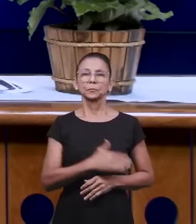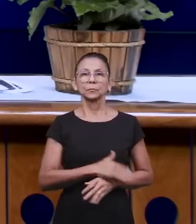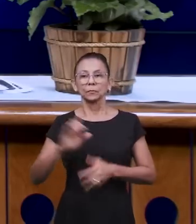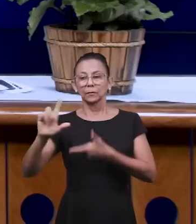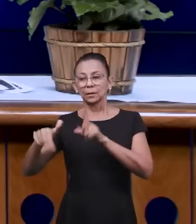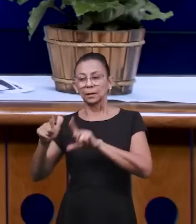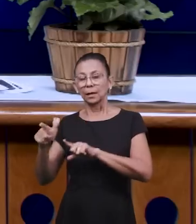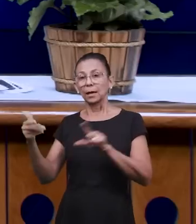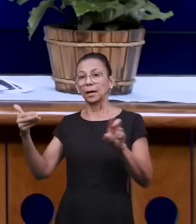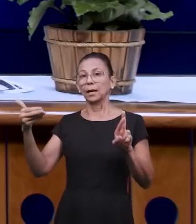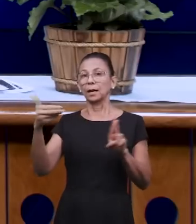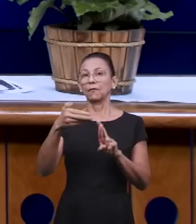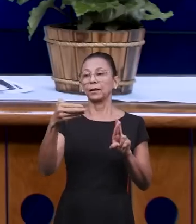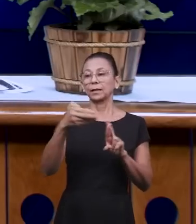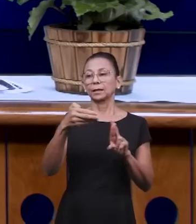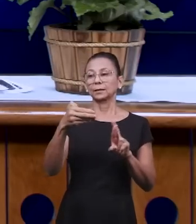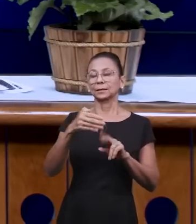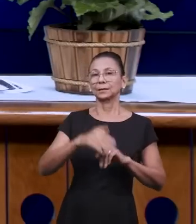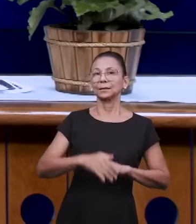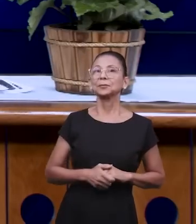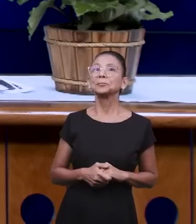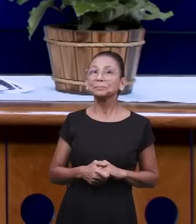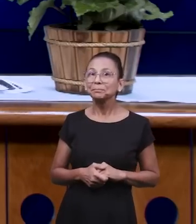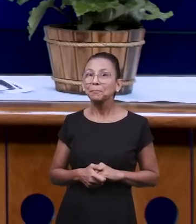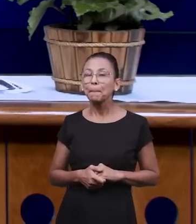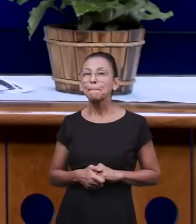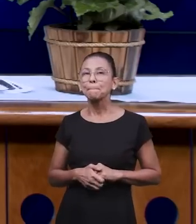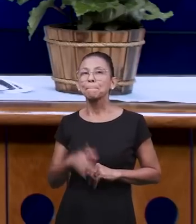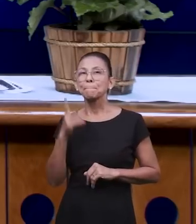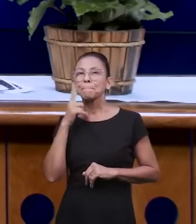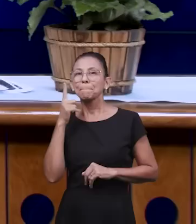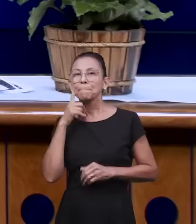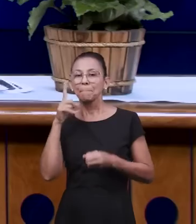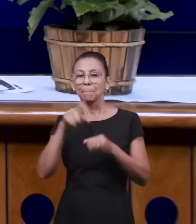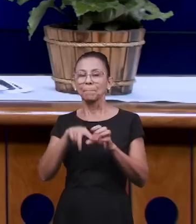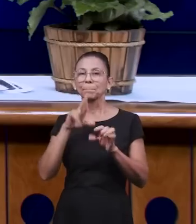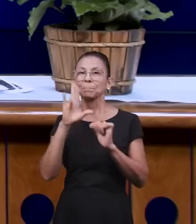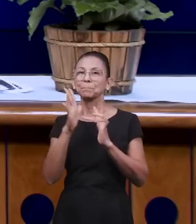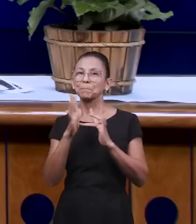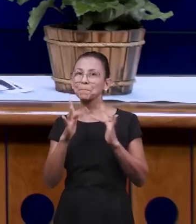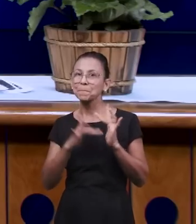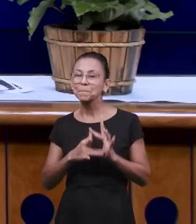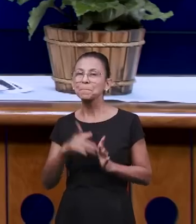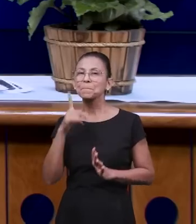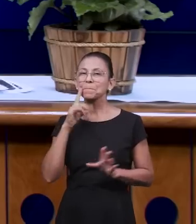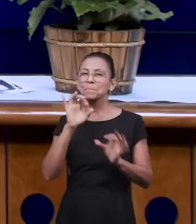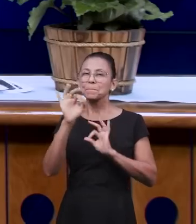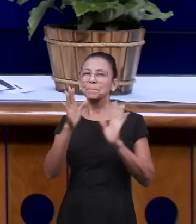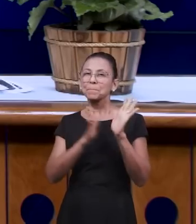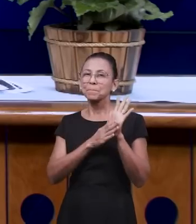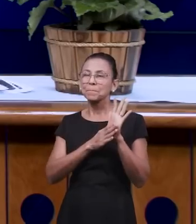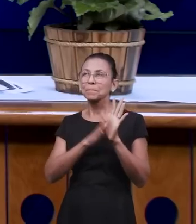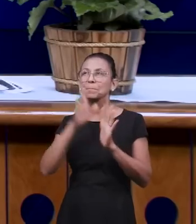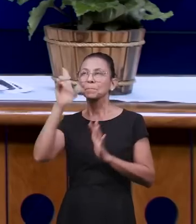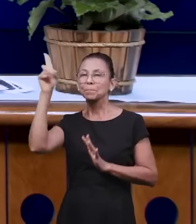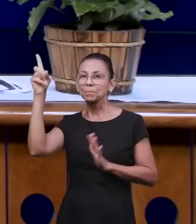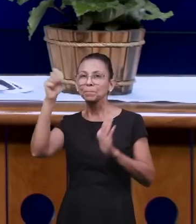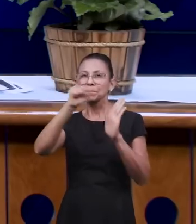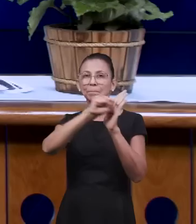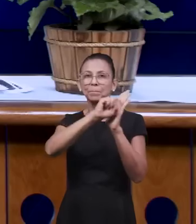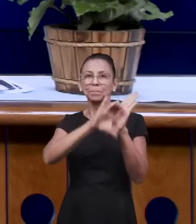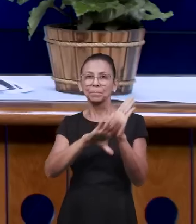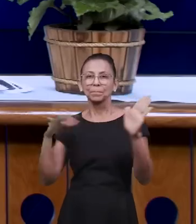como povo e como nação, já nos nossos dias. Os sinais desdobrados aqui, Israel se tornar nação e voltar